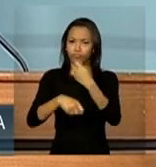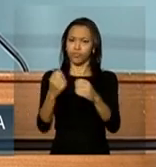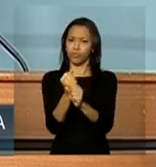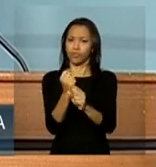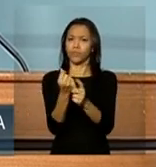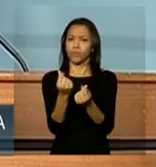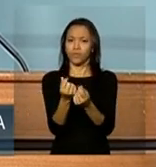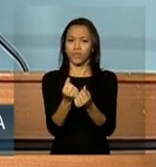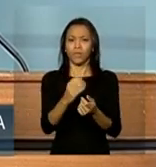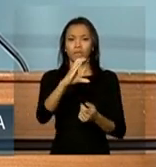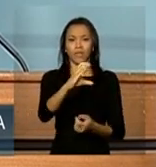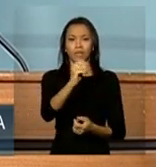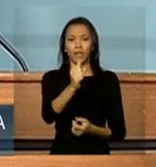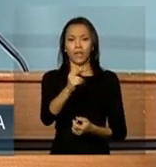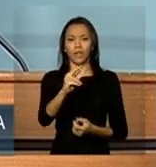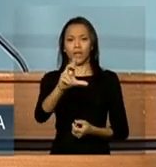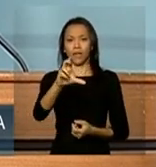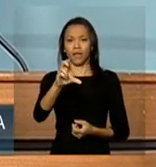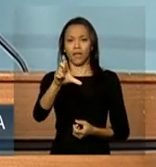Búrigo,